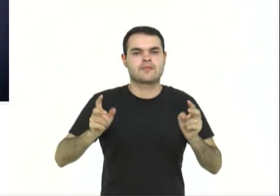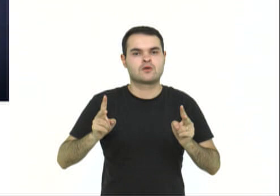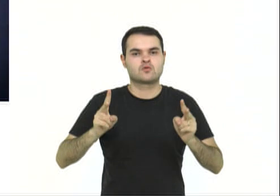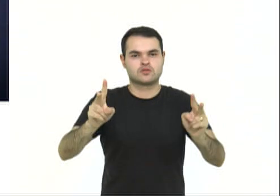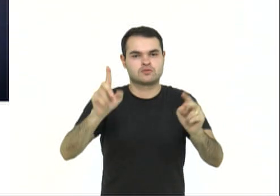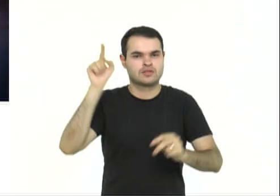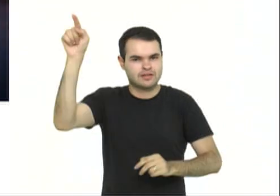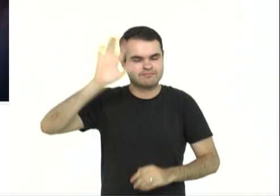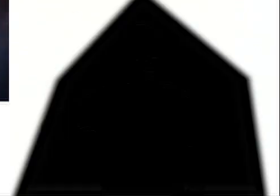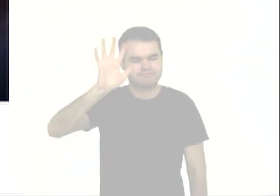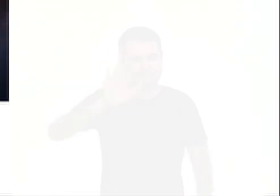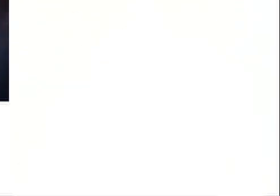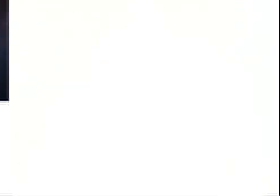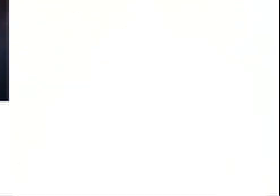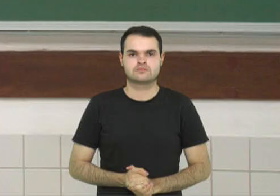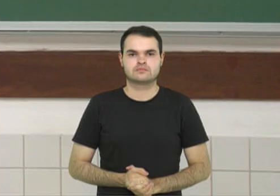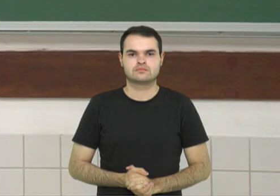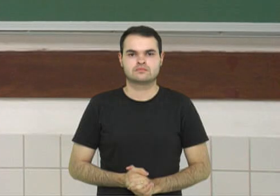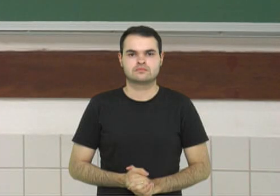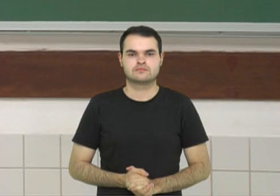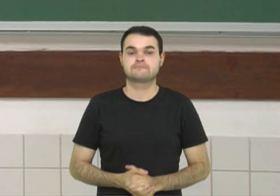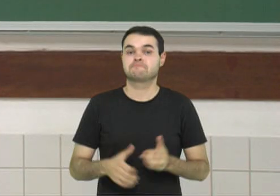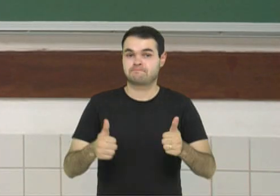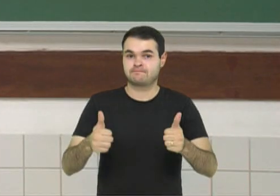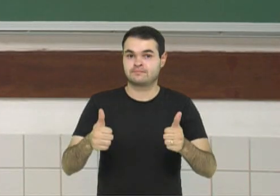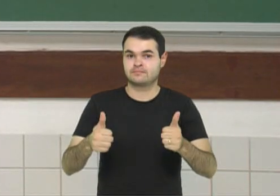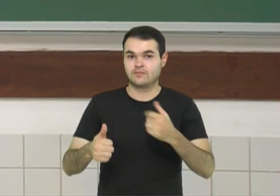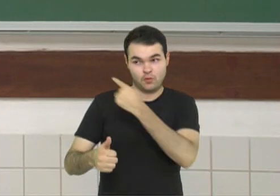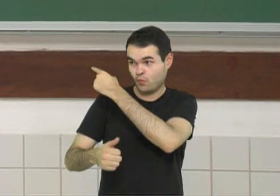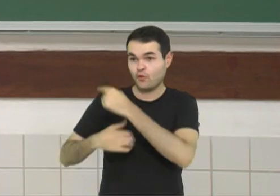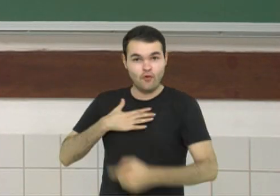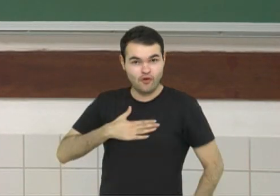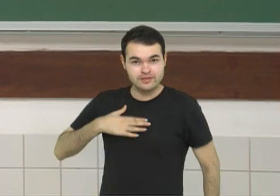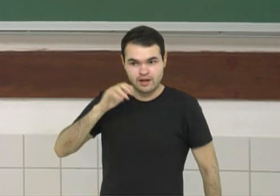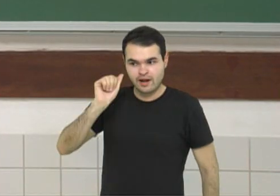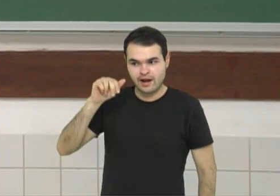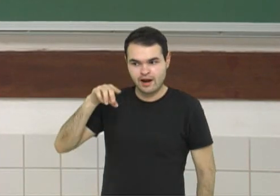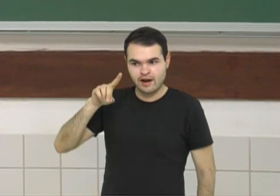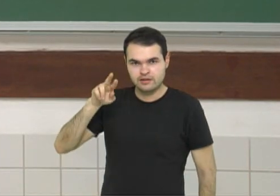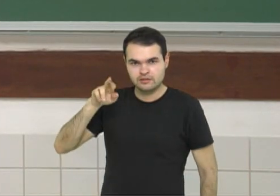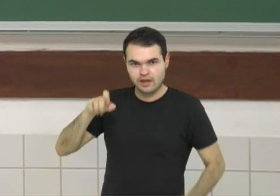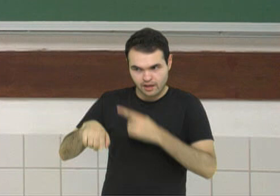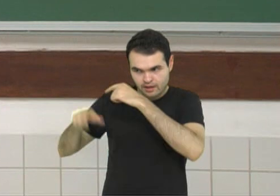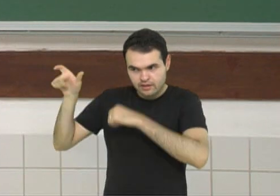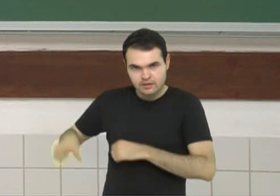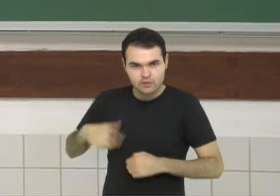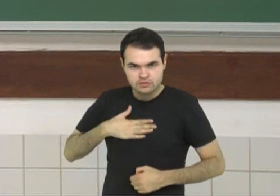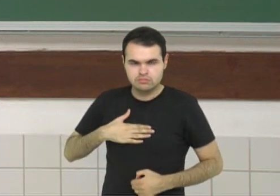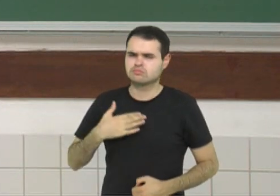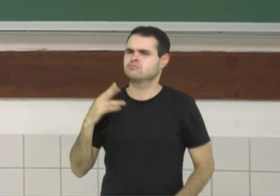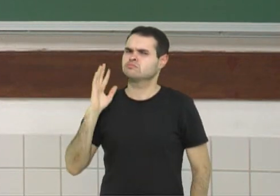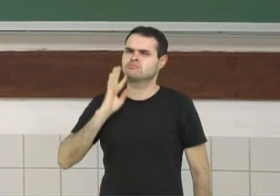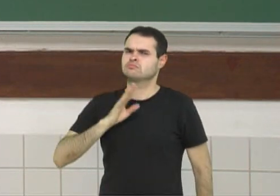do estúdio. Tchau! E aí, pessoal, gostaram do André? Eu achei muito bacana a conversa com ele. Ele falou